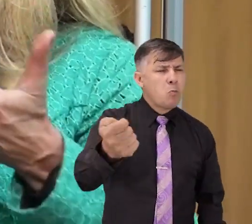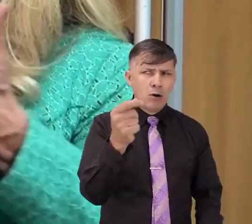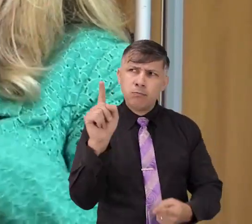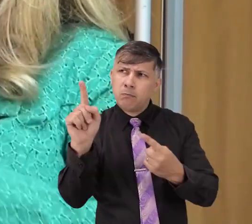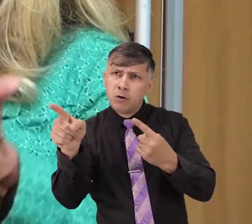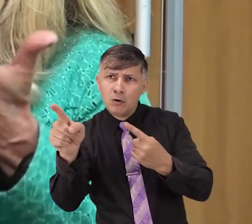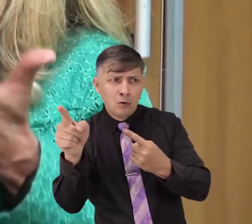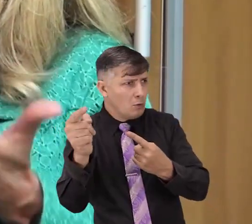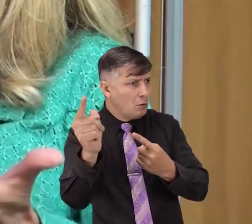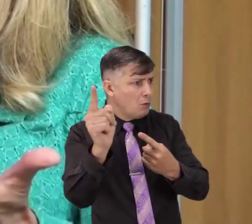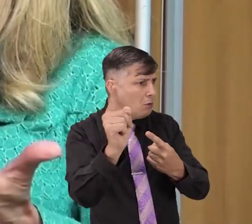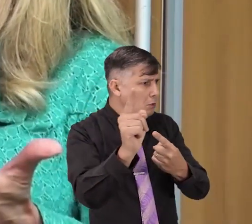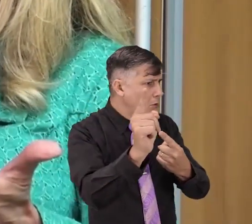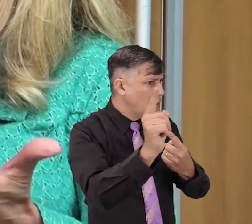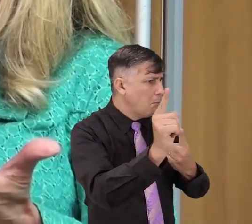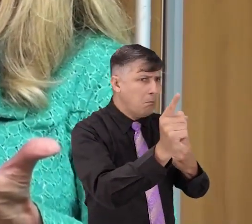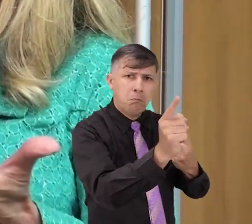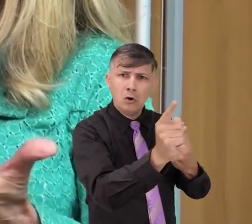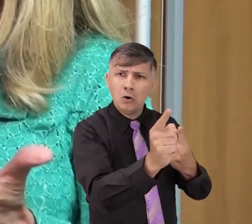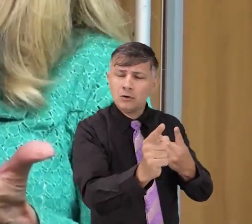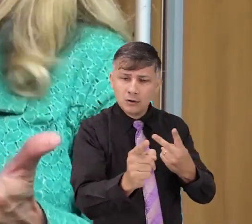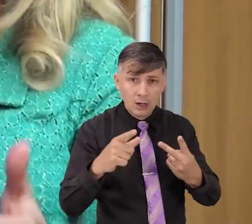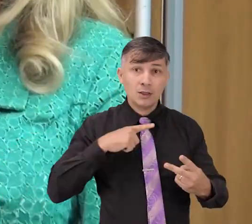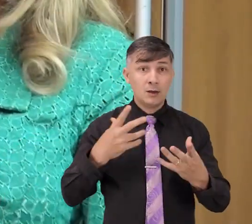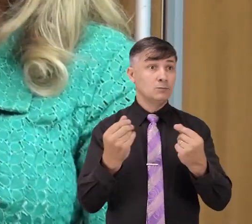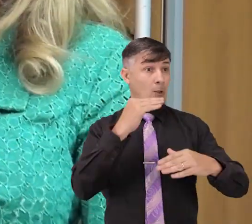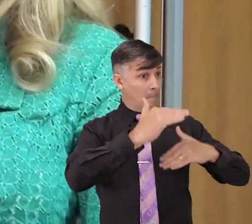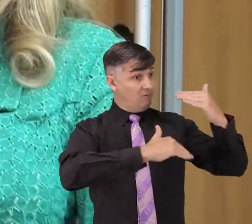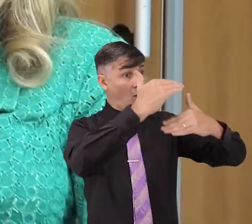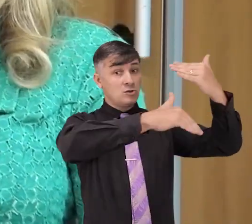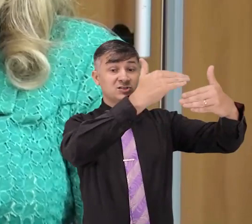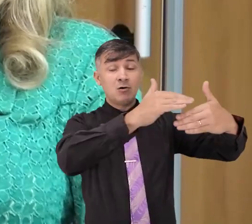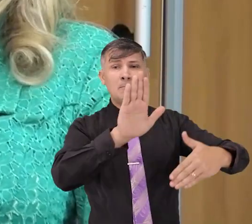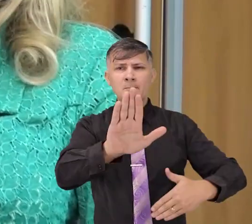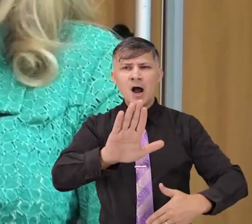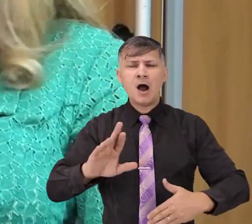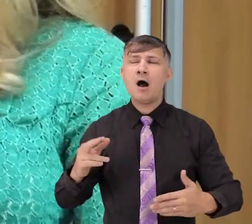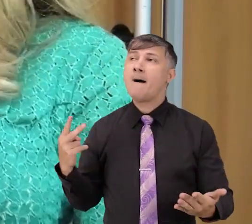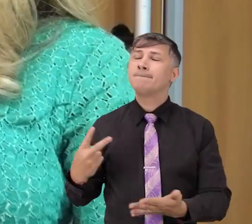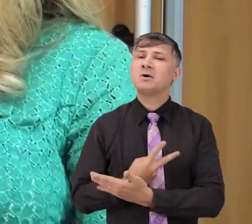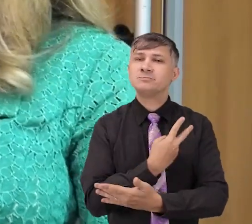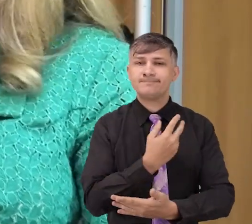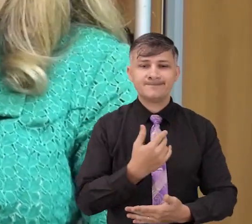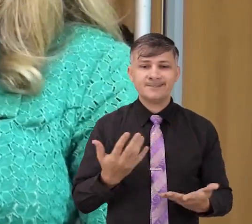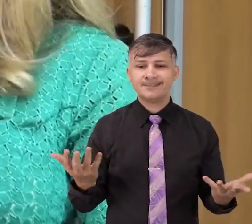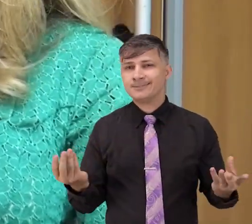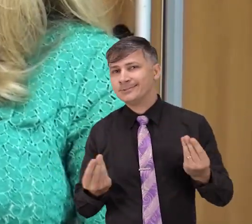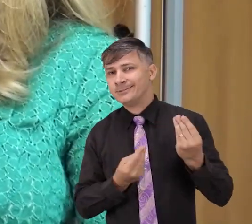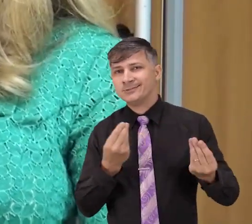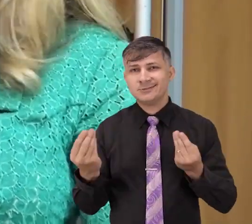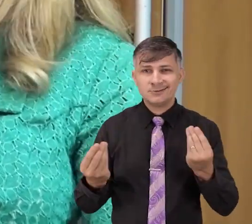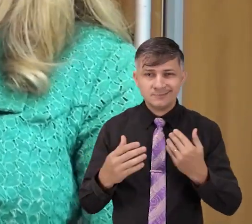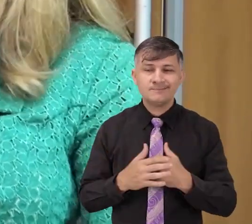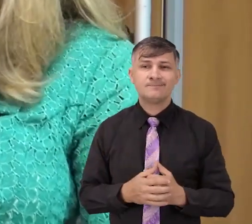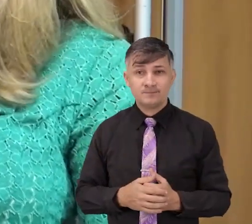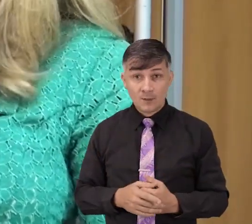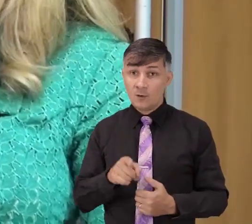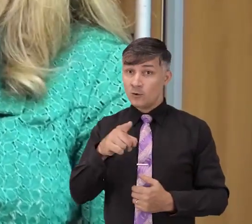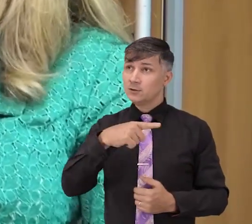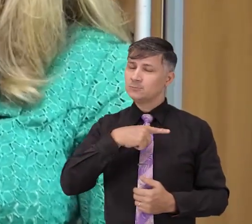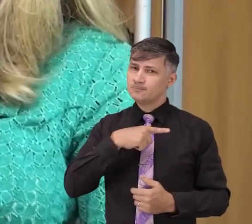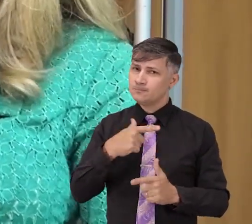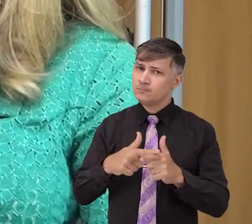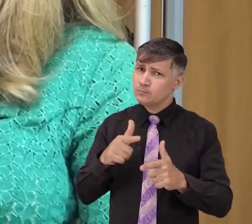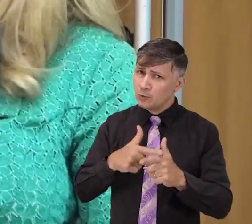e situações como essa. Uhum, né? Uhum. E aí você tem o problema da gravidez na hora de contratar. E mesmo